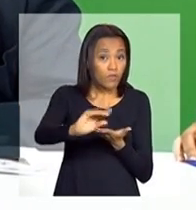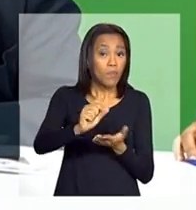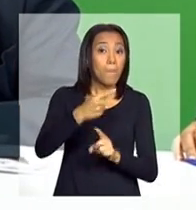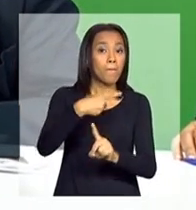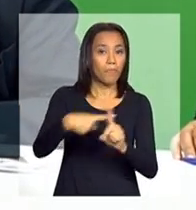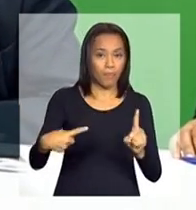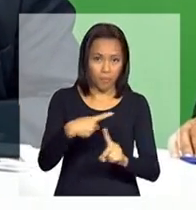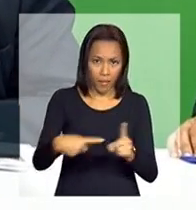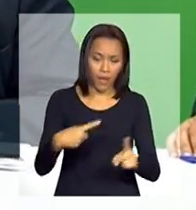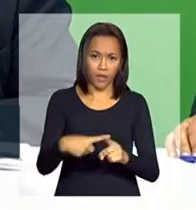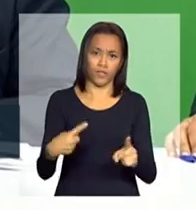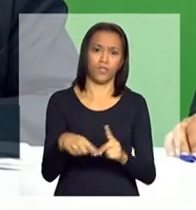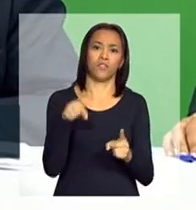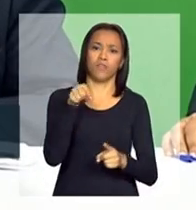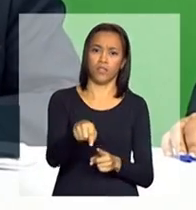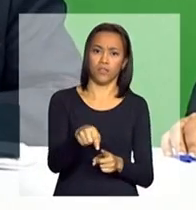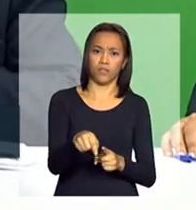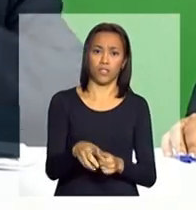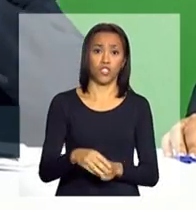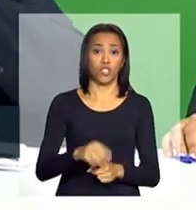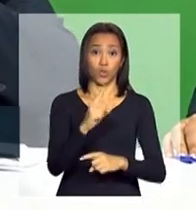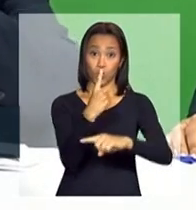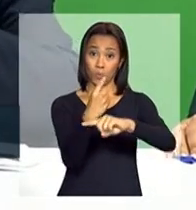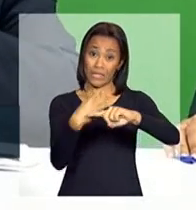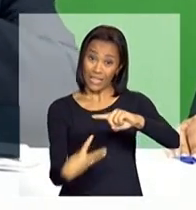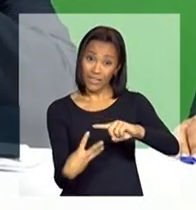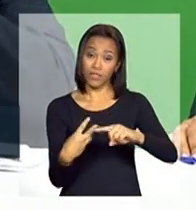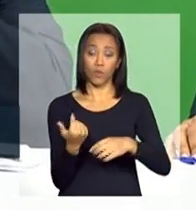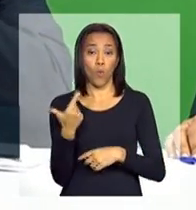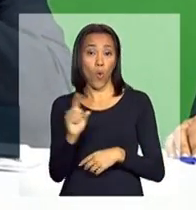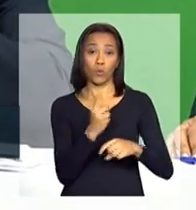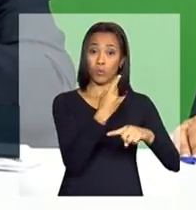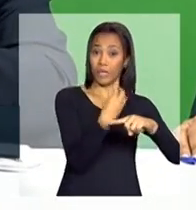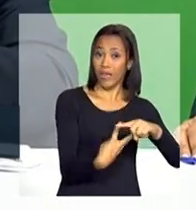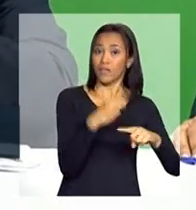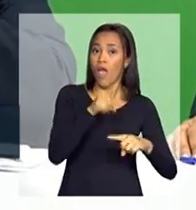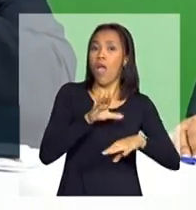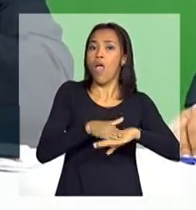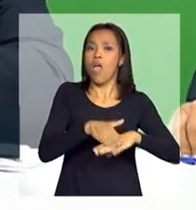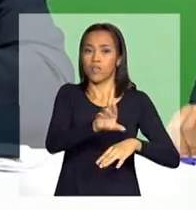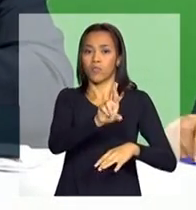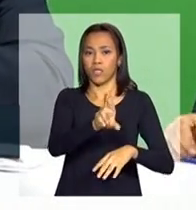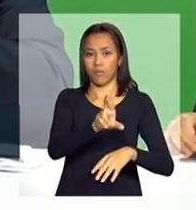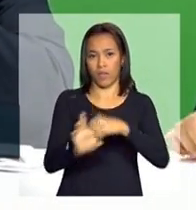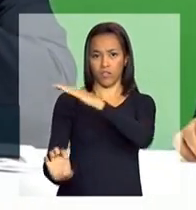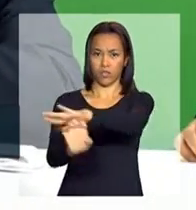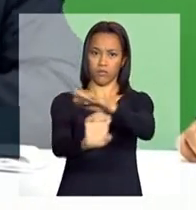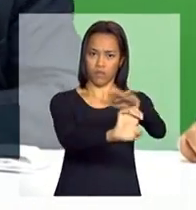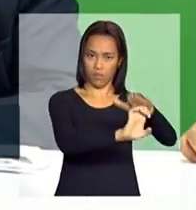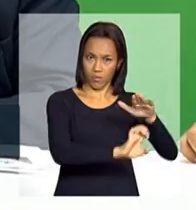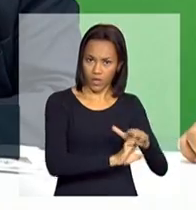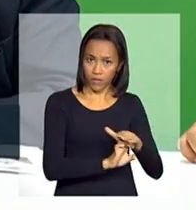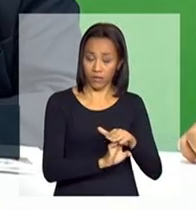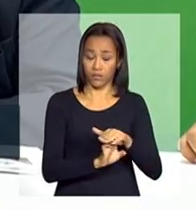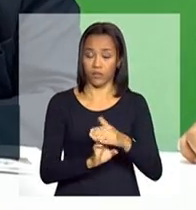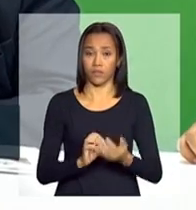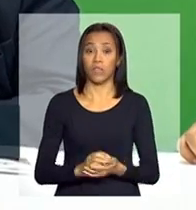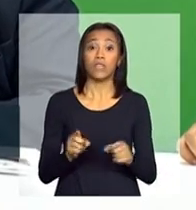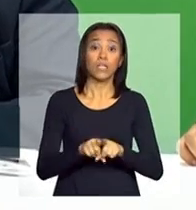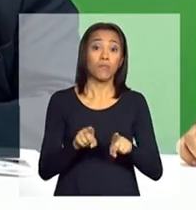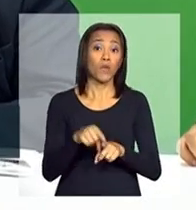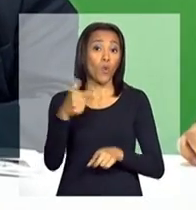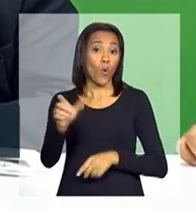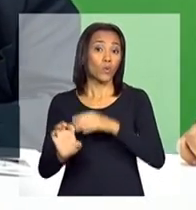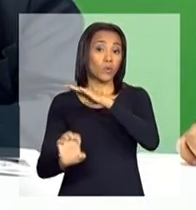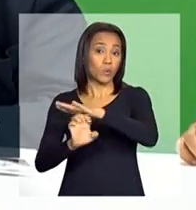do empreendimento ela financia 1/3 o outro 1/3 é de responsabilidade da empresa e outro 1/3 é de responsabilidade dos